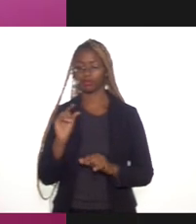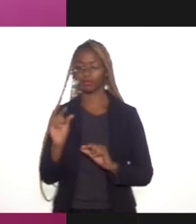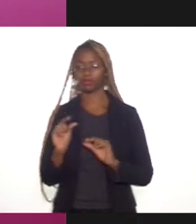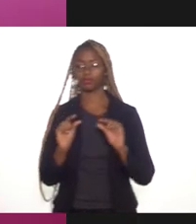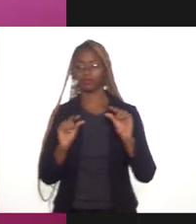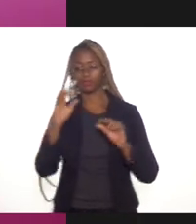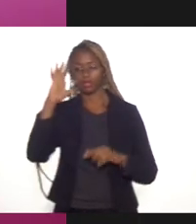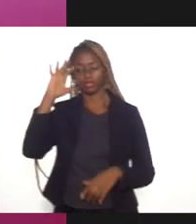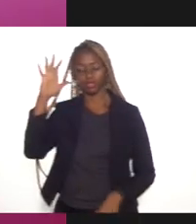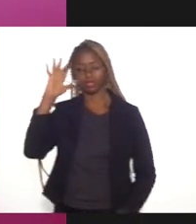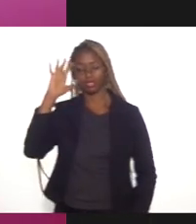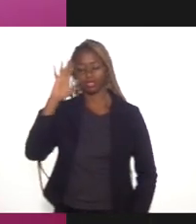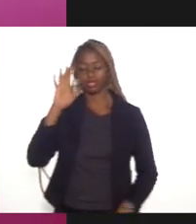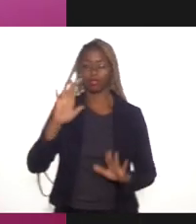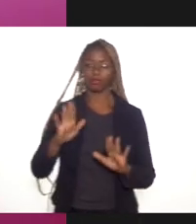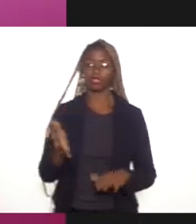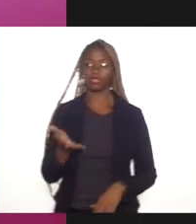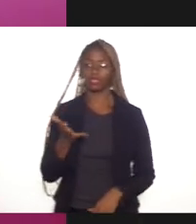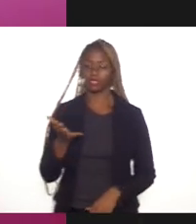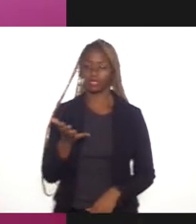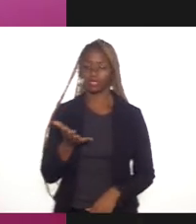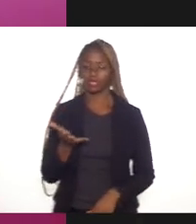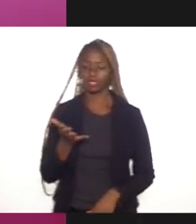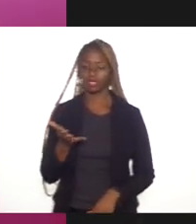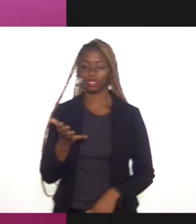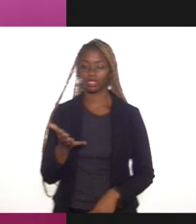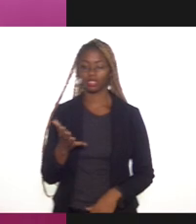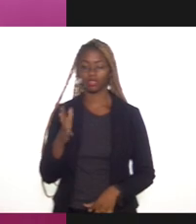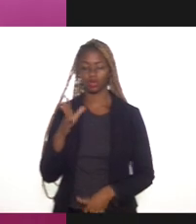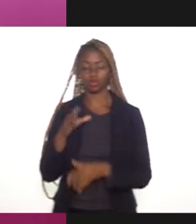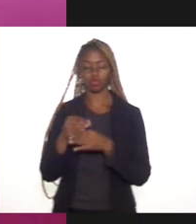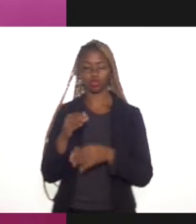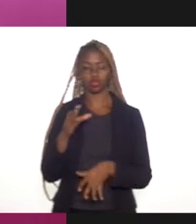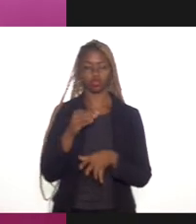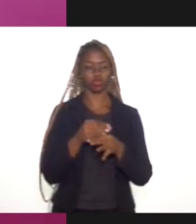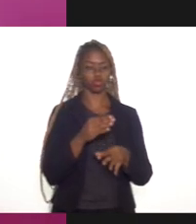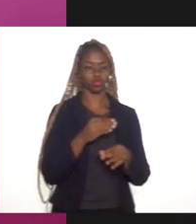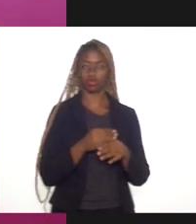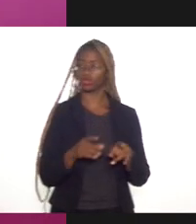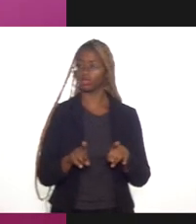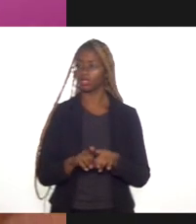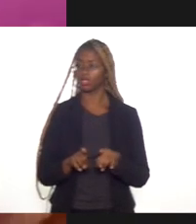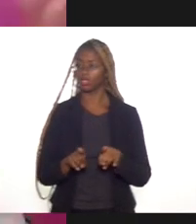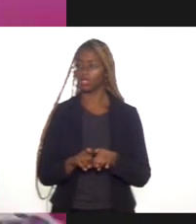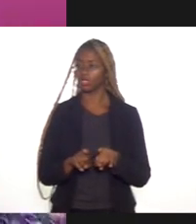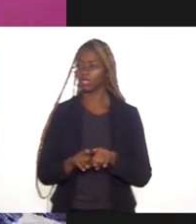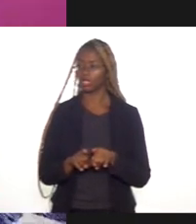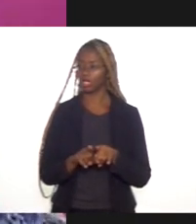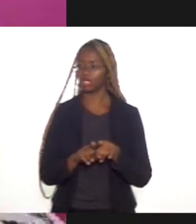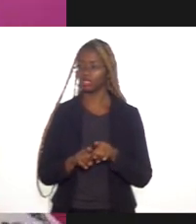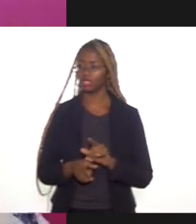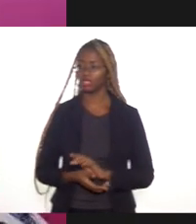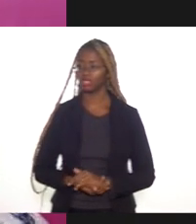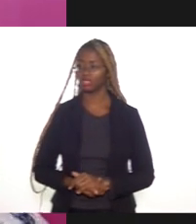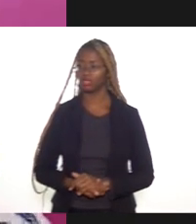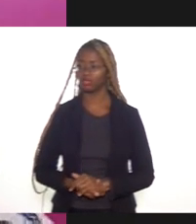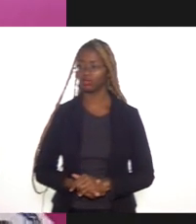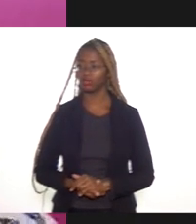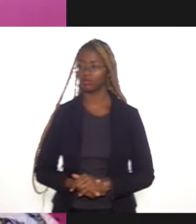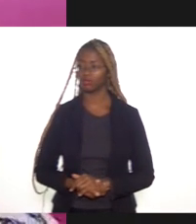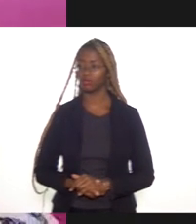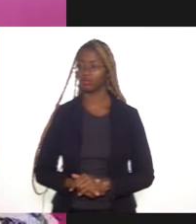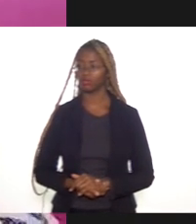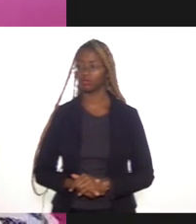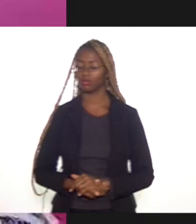reflexões, mas queria deixar aqui algumas contribuições, até porque vários deputados estão